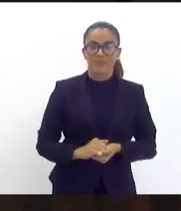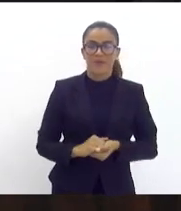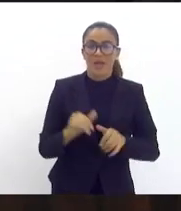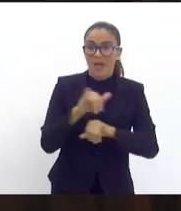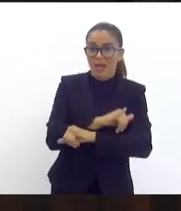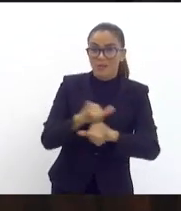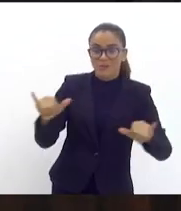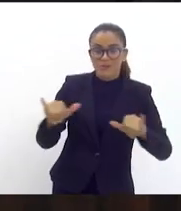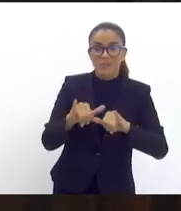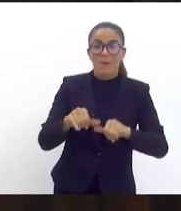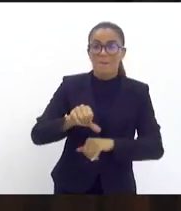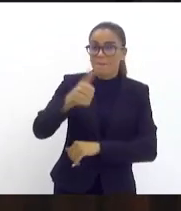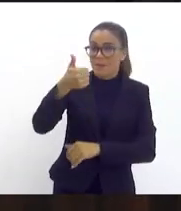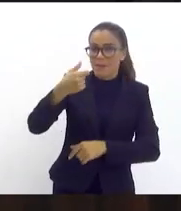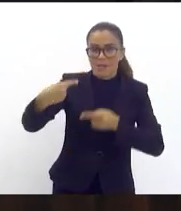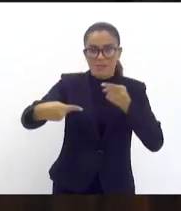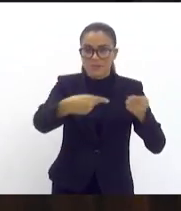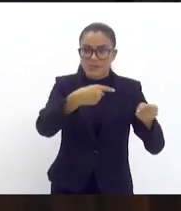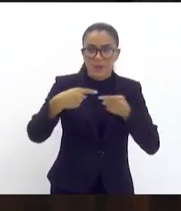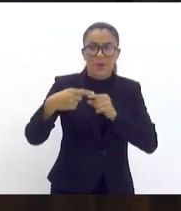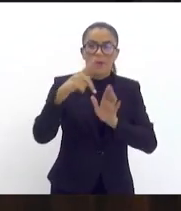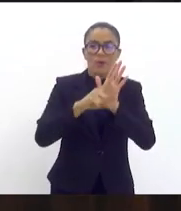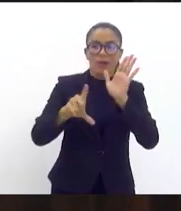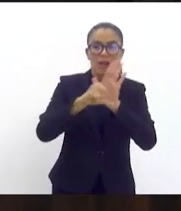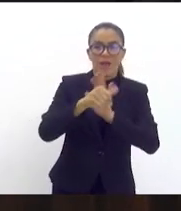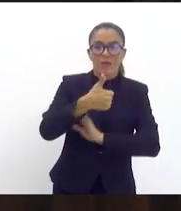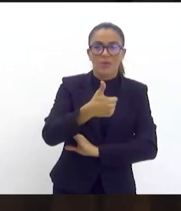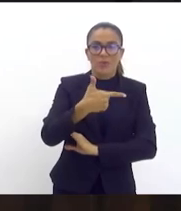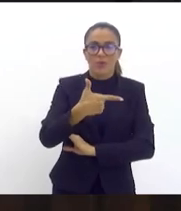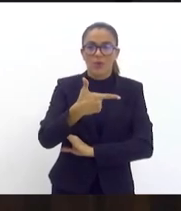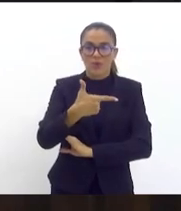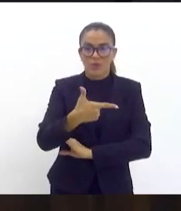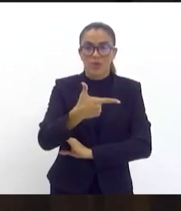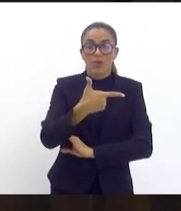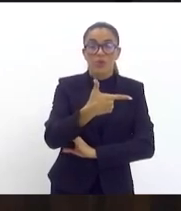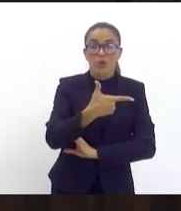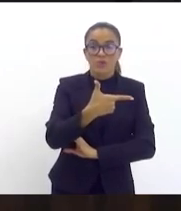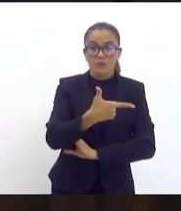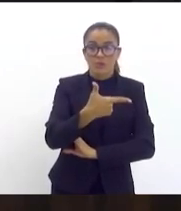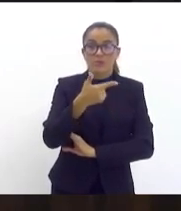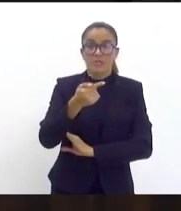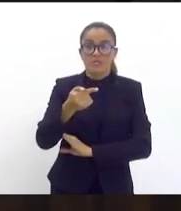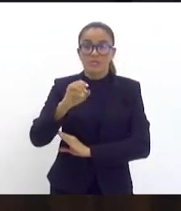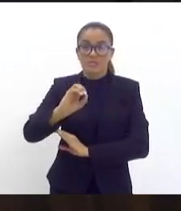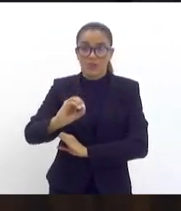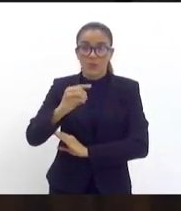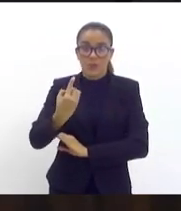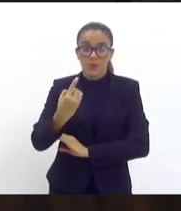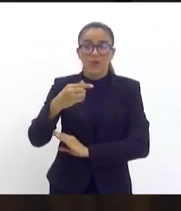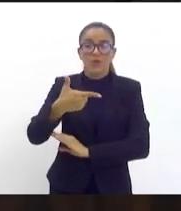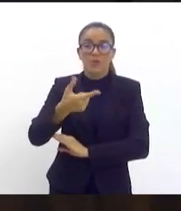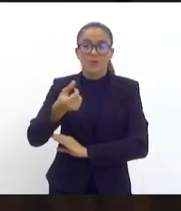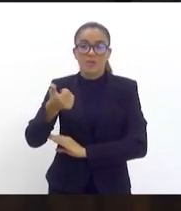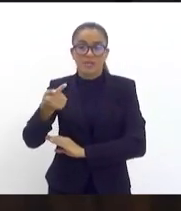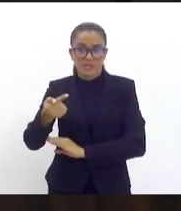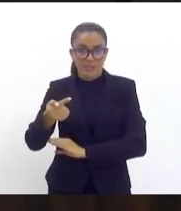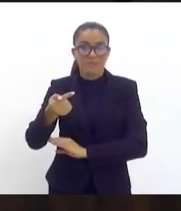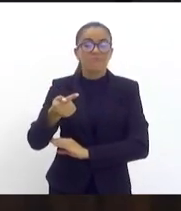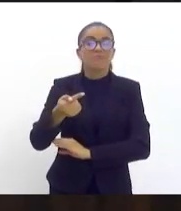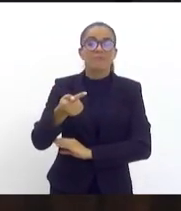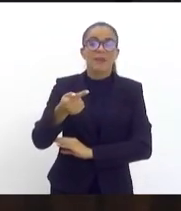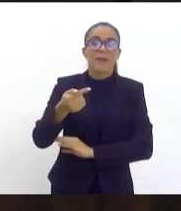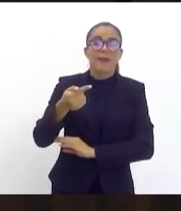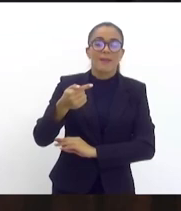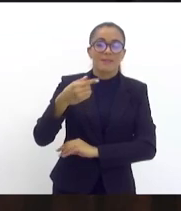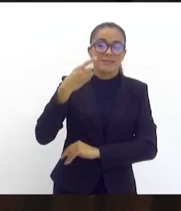Anuncio, em primeira discussão, projeto de lei número 2.701, de 2017, de autoria da deputada